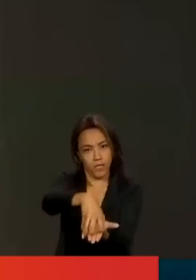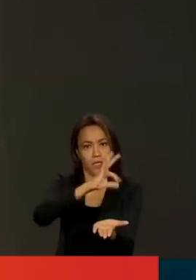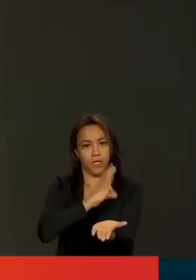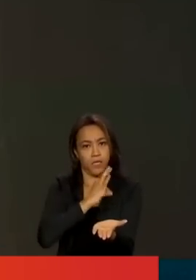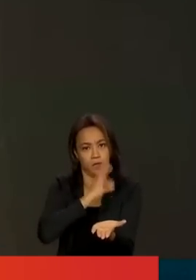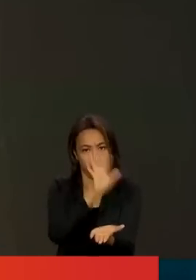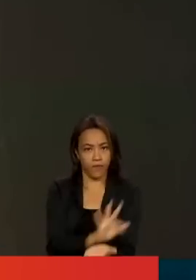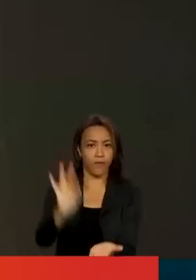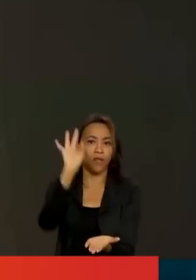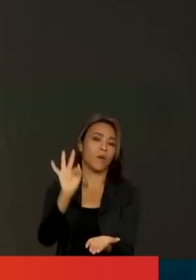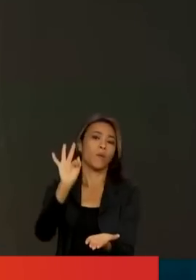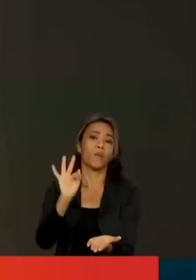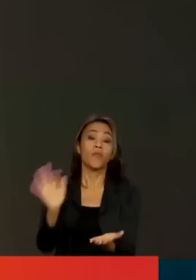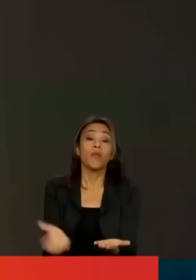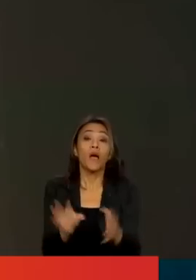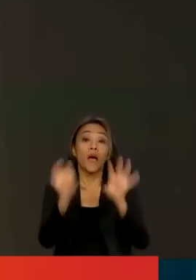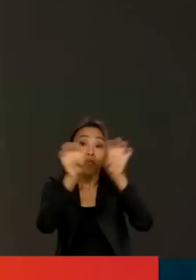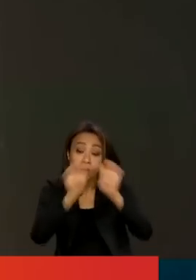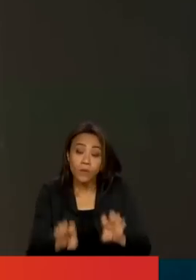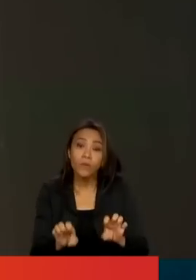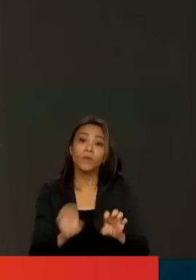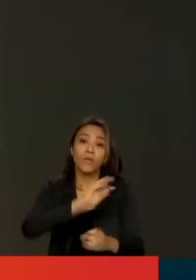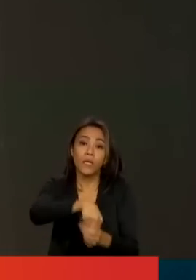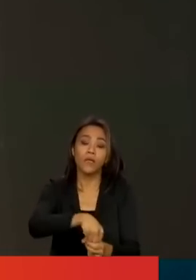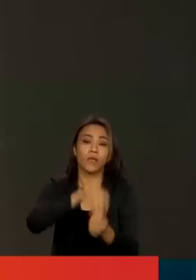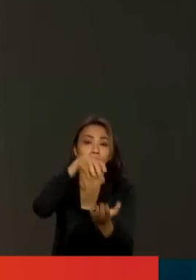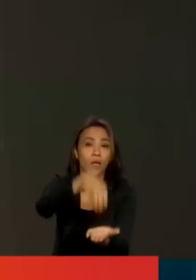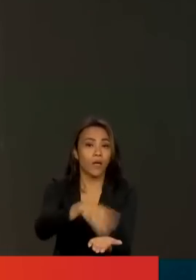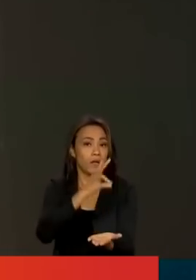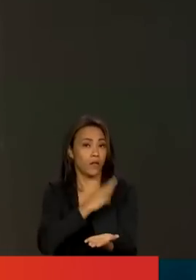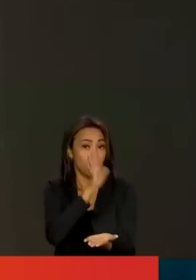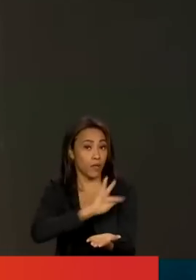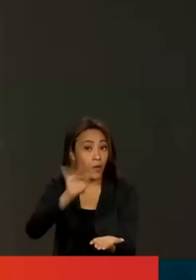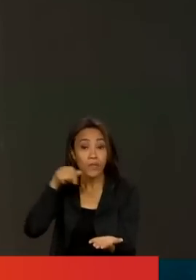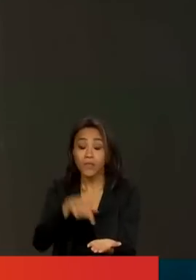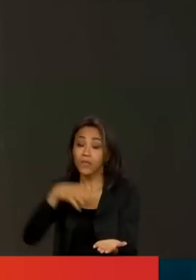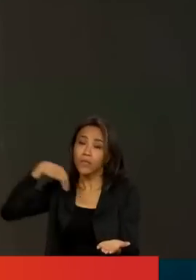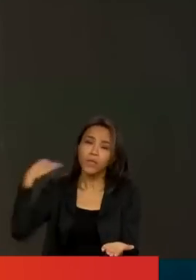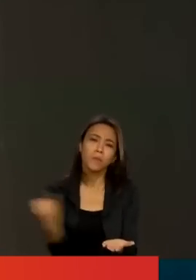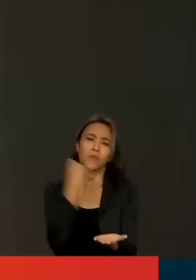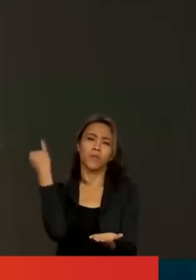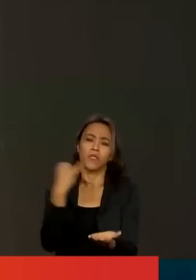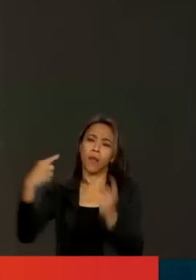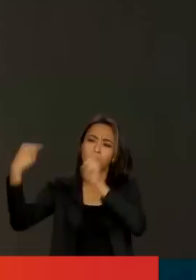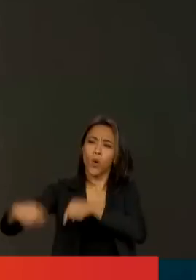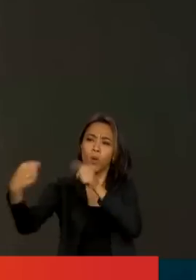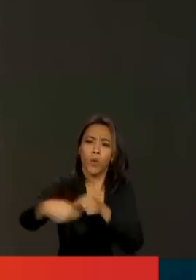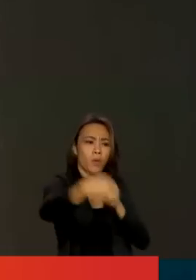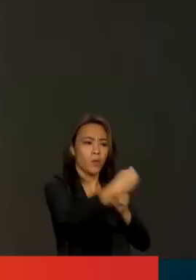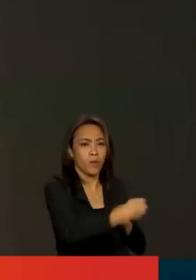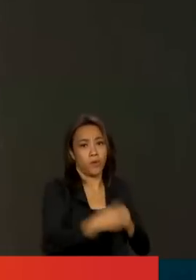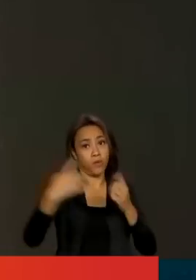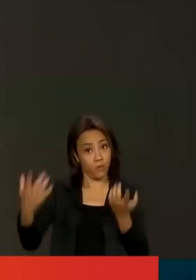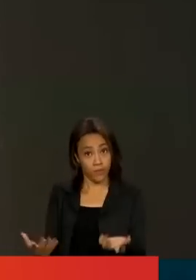perfeitamento aperfeiçoamento da estrutura da Polícia Federal dimensão fundamental para o enfrentamento dos novos desafios será